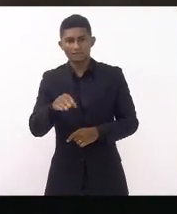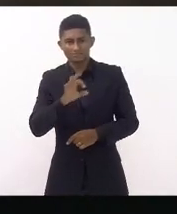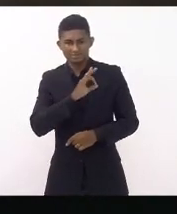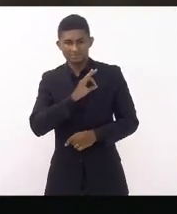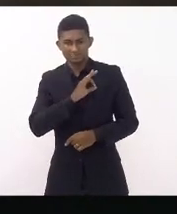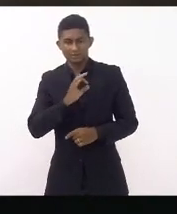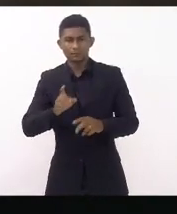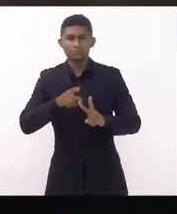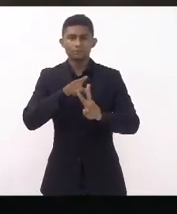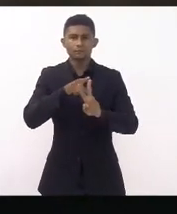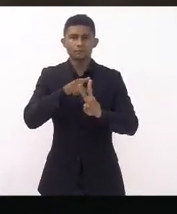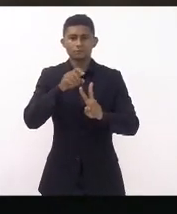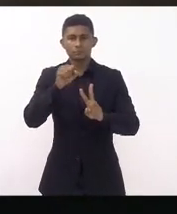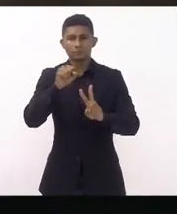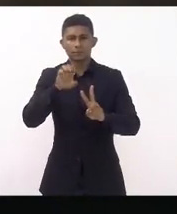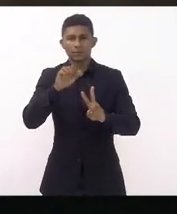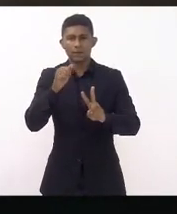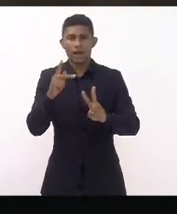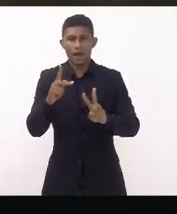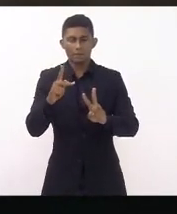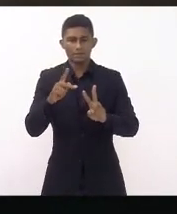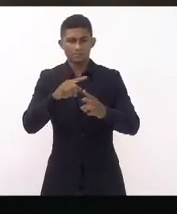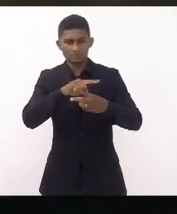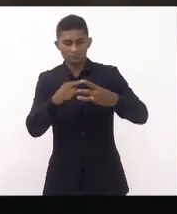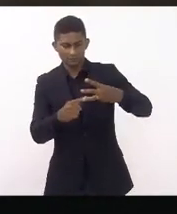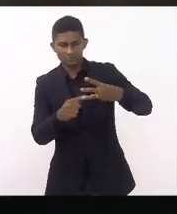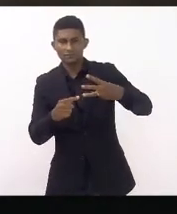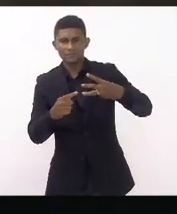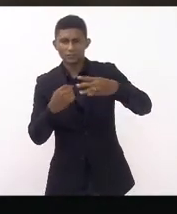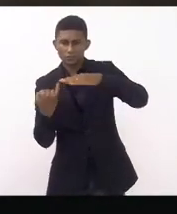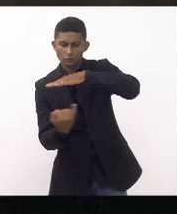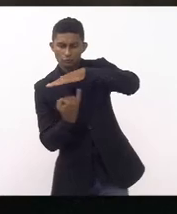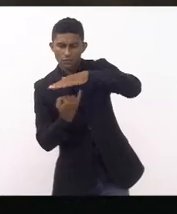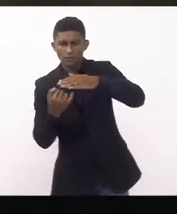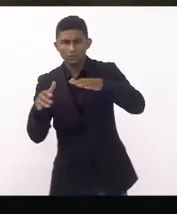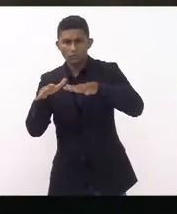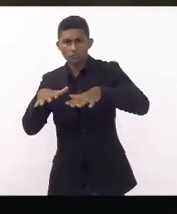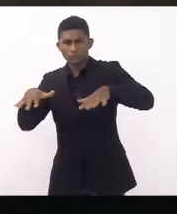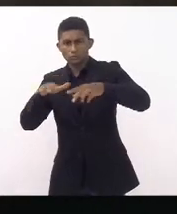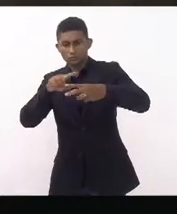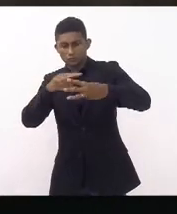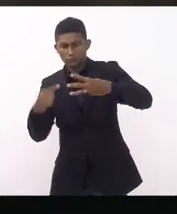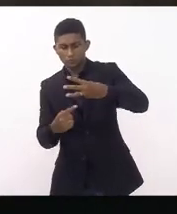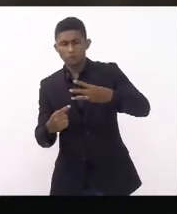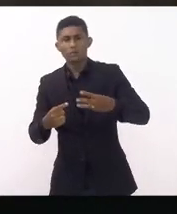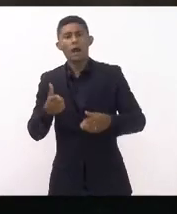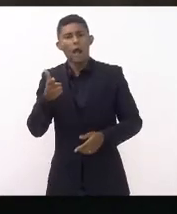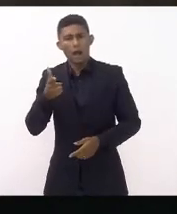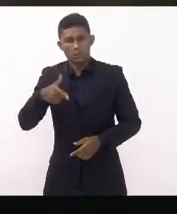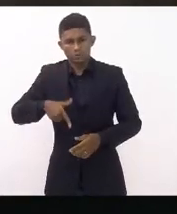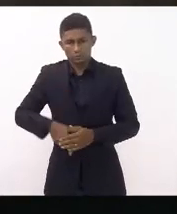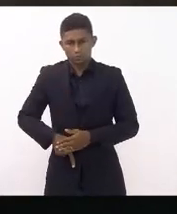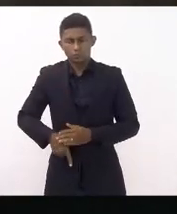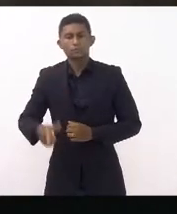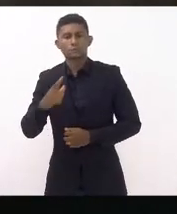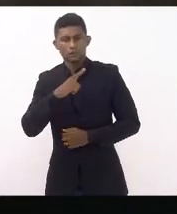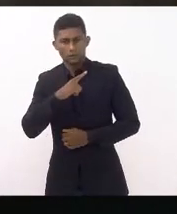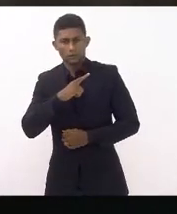SEAP, nós temos tais instituições armadas. Essas